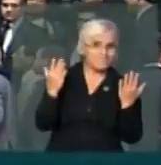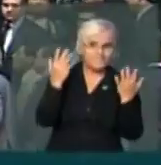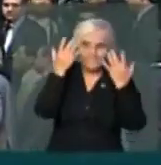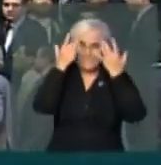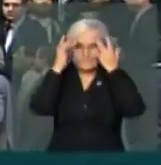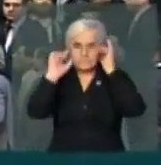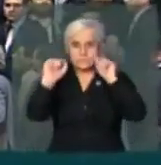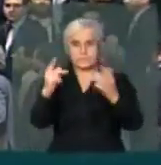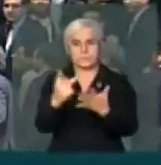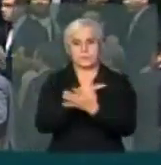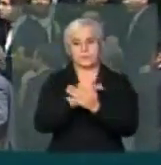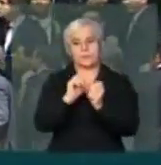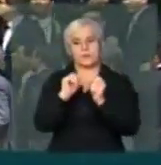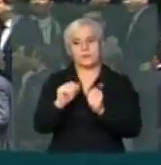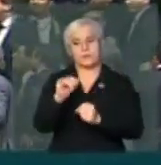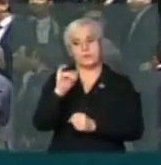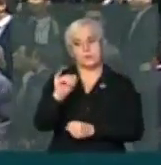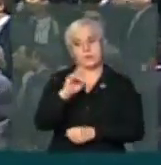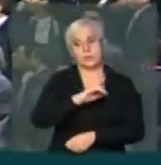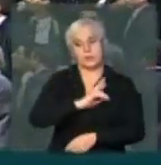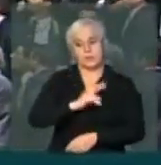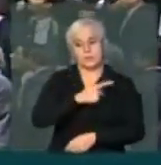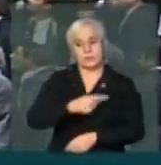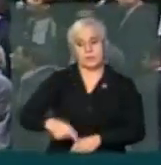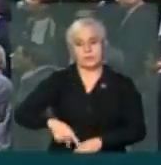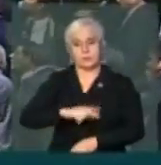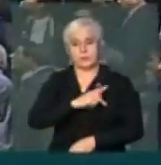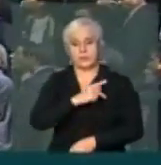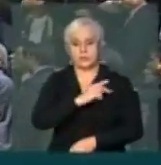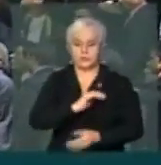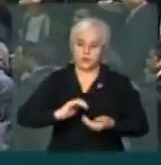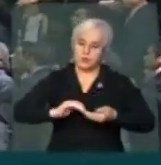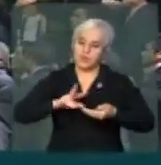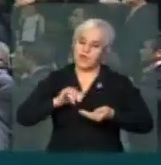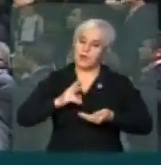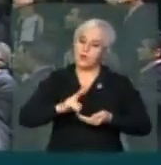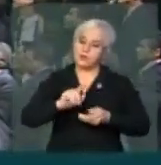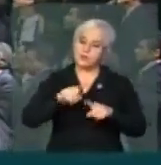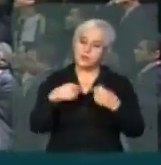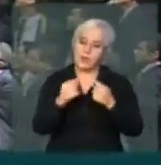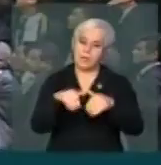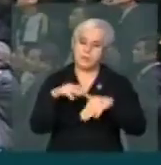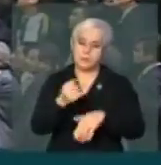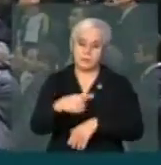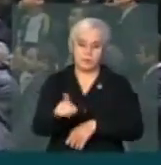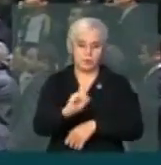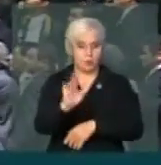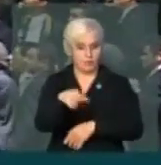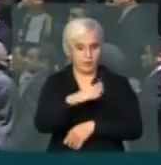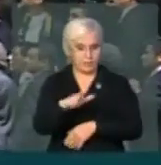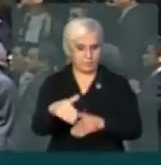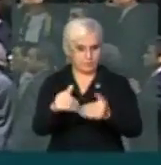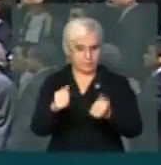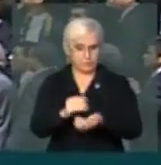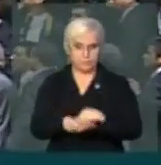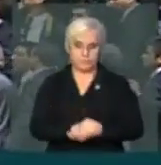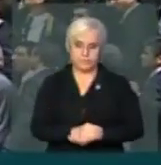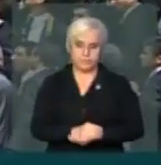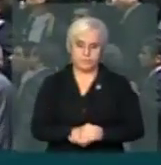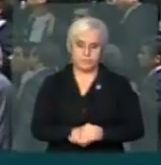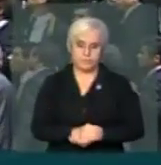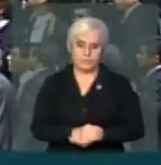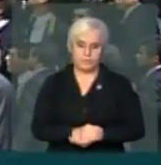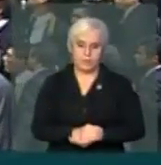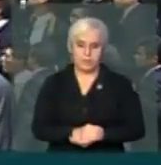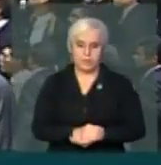se o senador Renan Calheiros, presidente do Congresso Nacional, vai manter a sessão ou não, Carlos. Paulo Bittar, vamos só relembrar aqui a quem